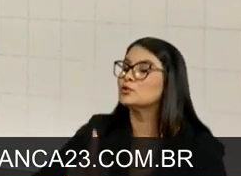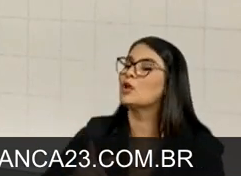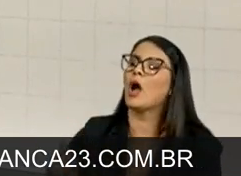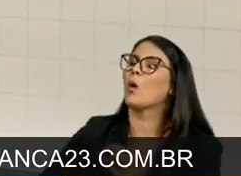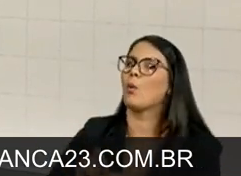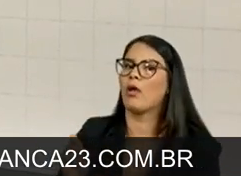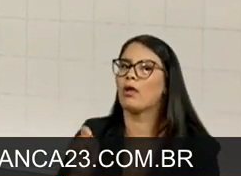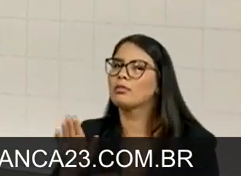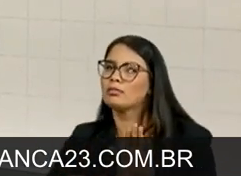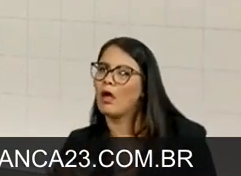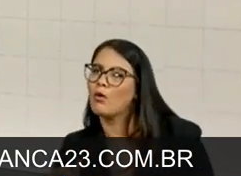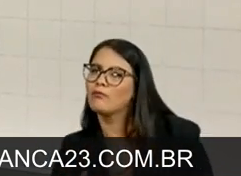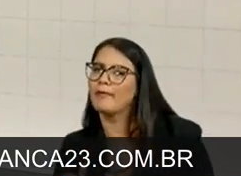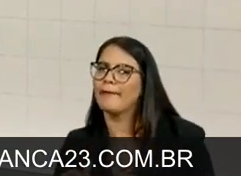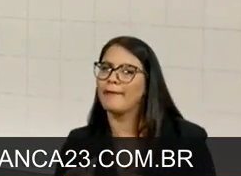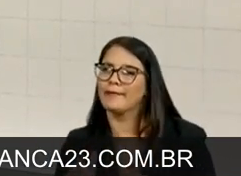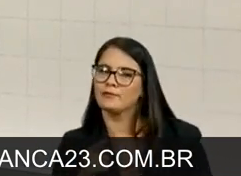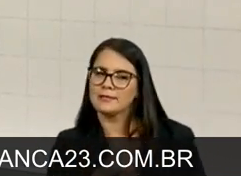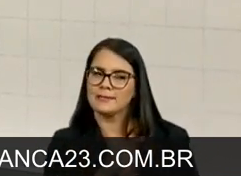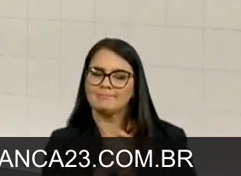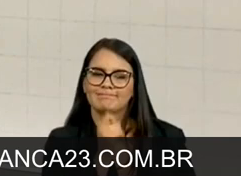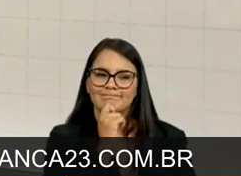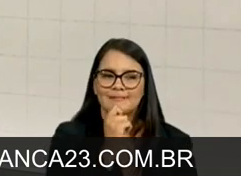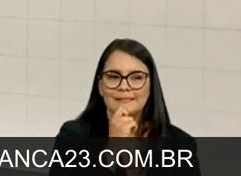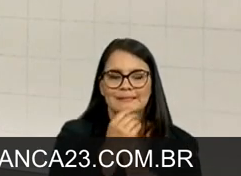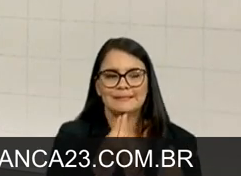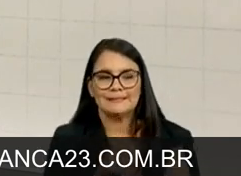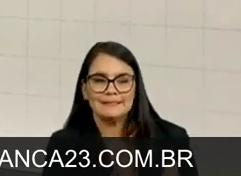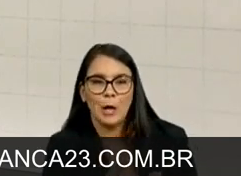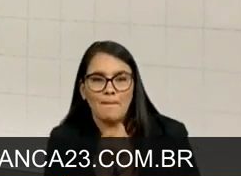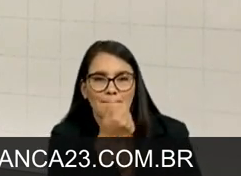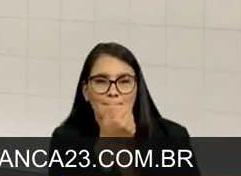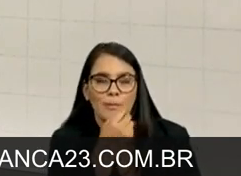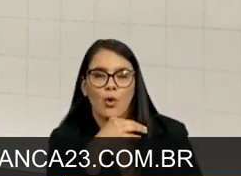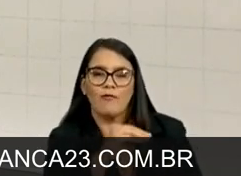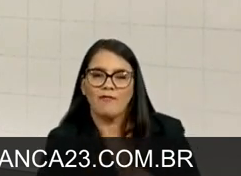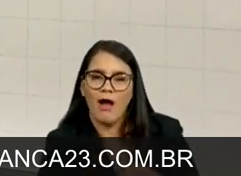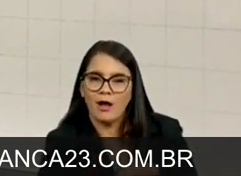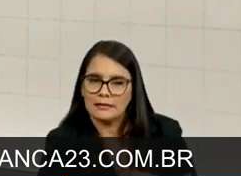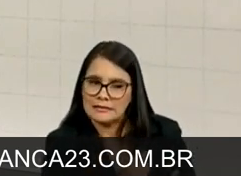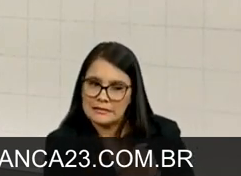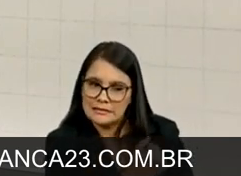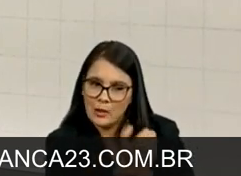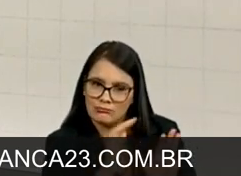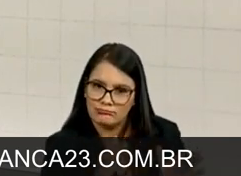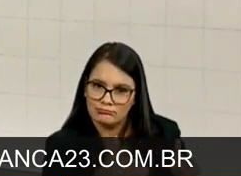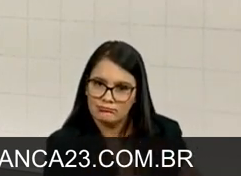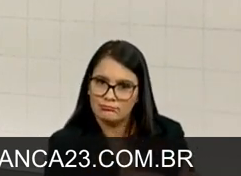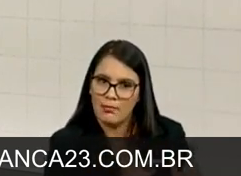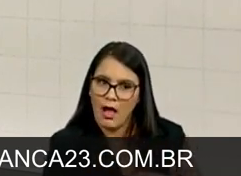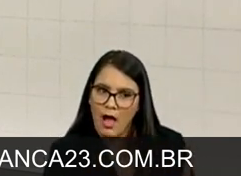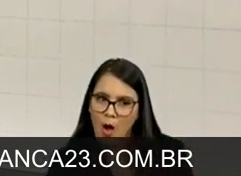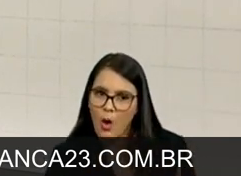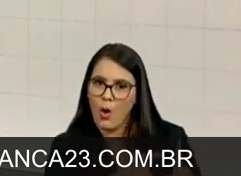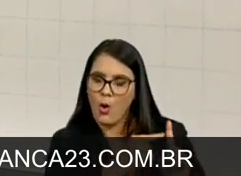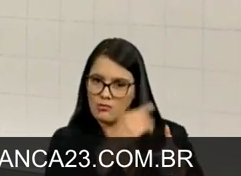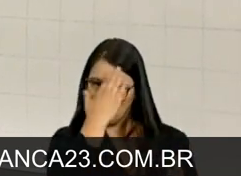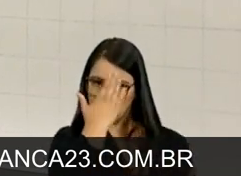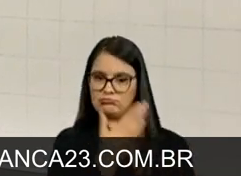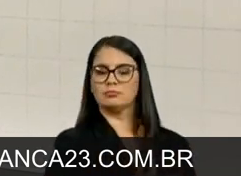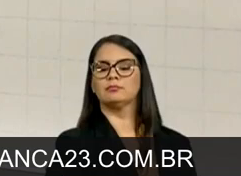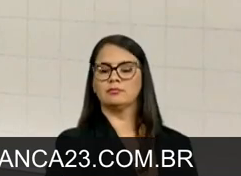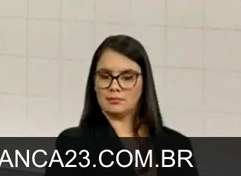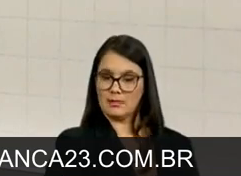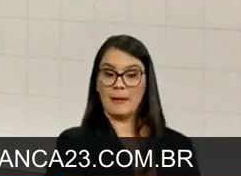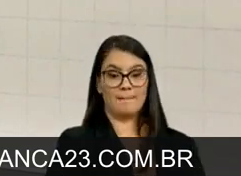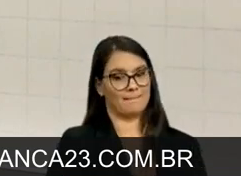e talvez um pouquinho naquilo que ele ainda está ligeiramente inseguro, para aumentar um pouquinho mais o grau de confiança.